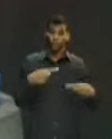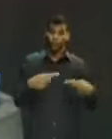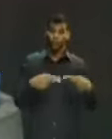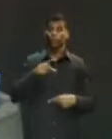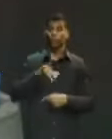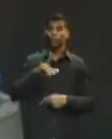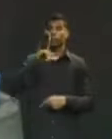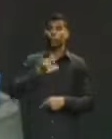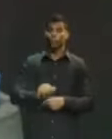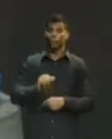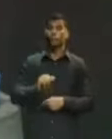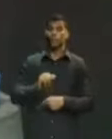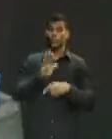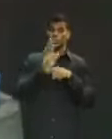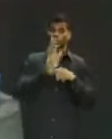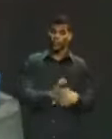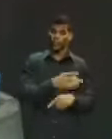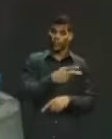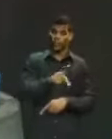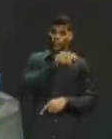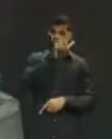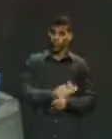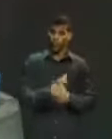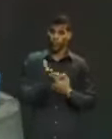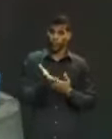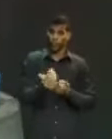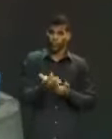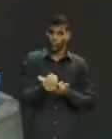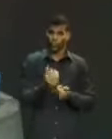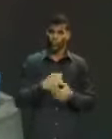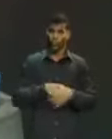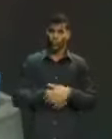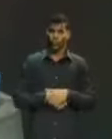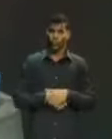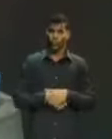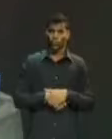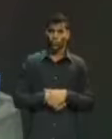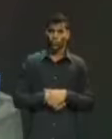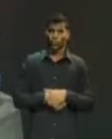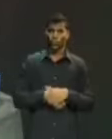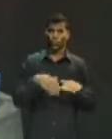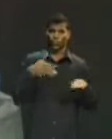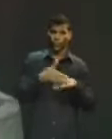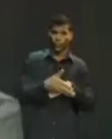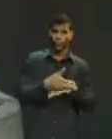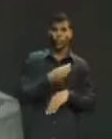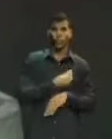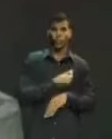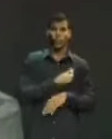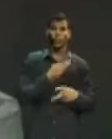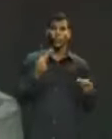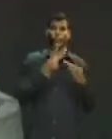a este jovem, sobretudo o corpo jovem negro periférico, acesso à vida digna.